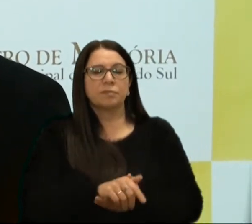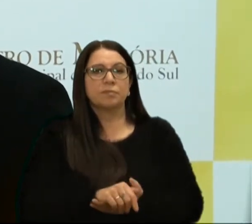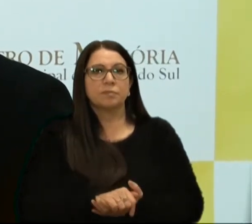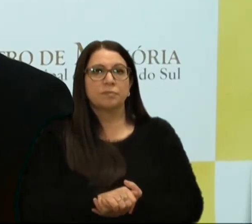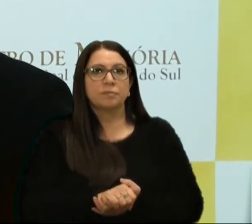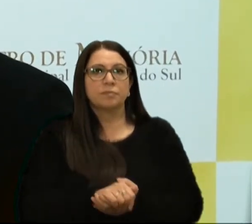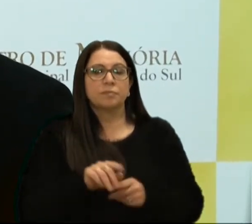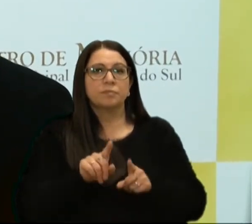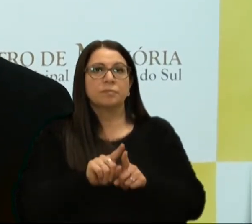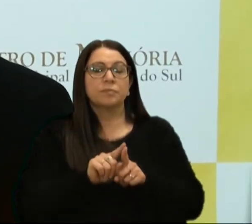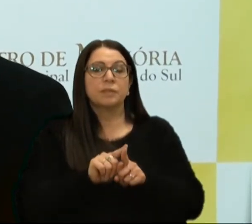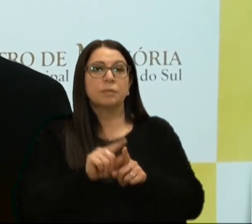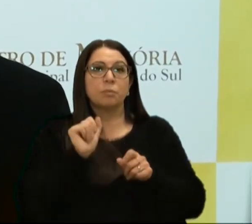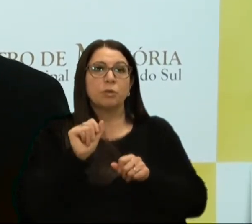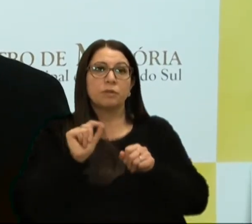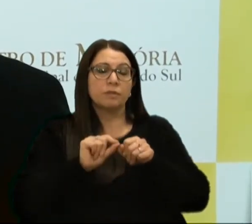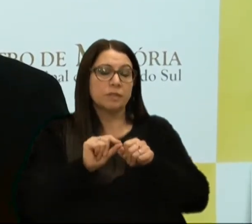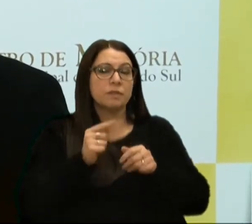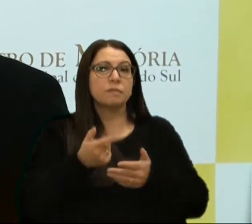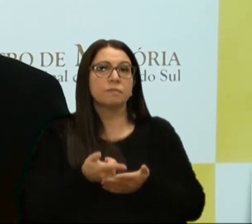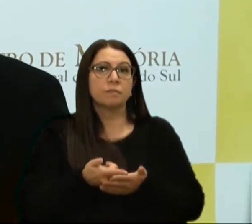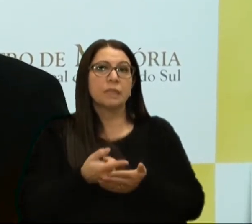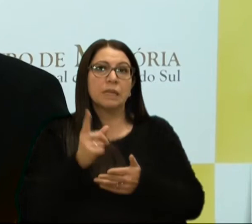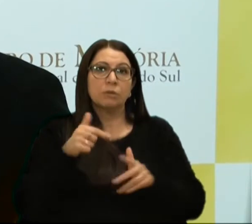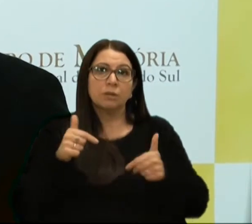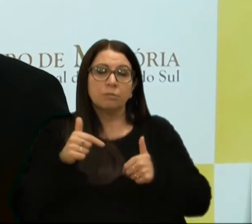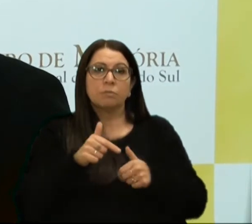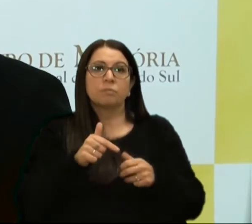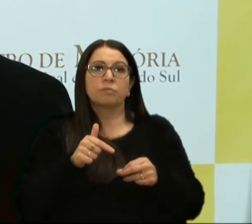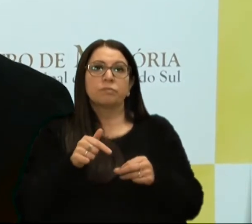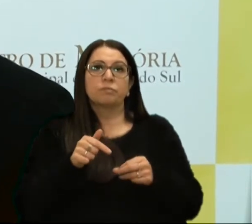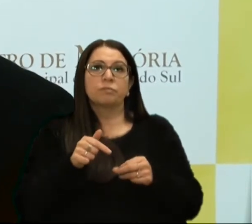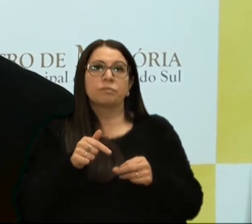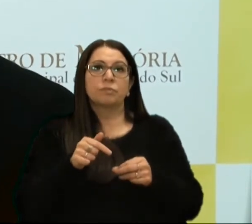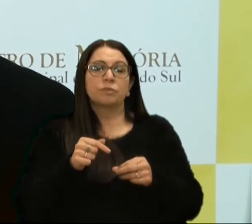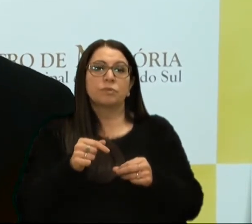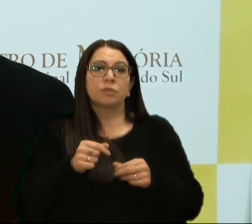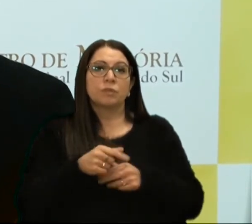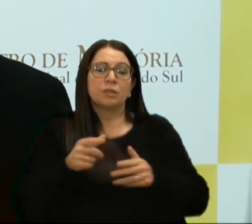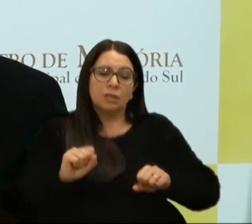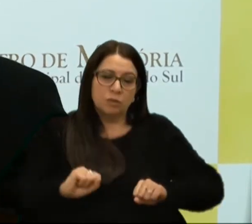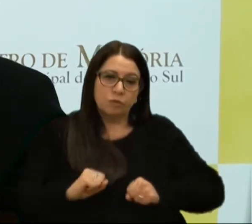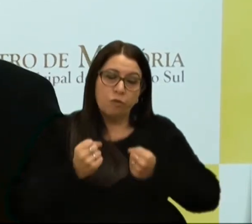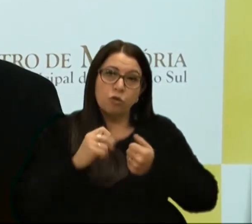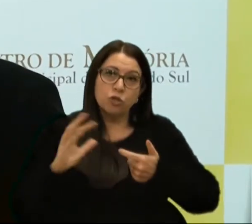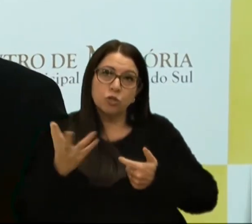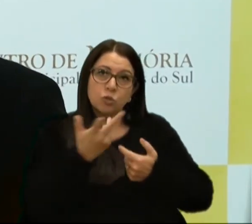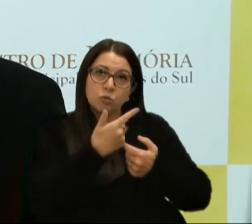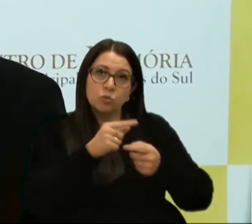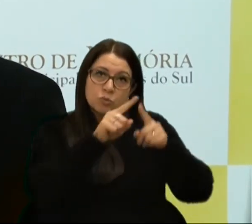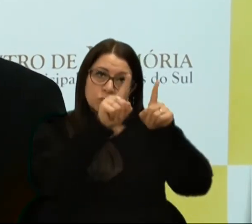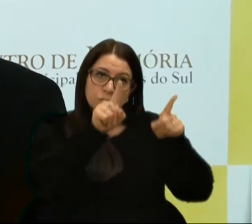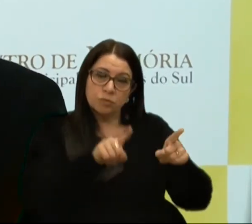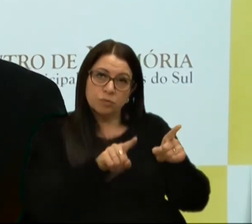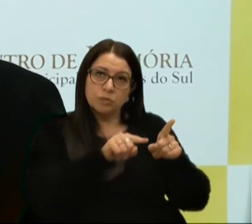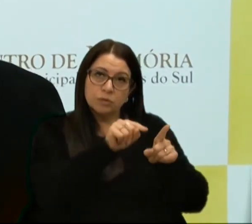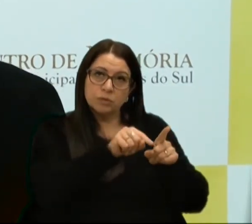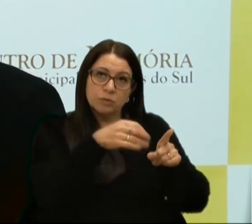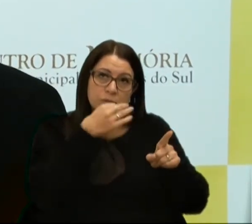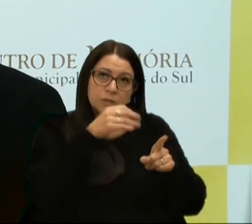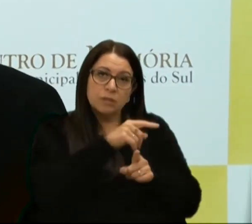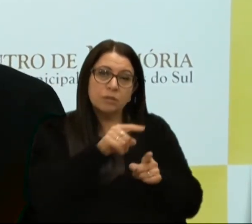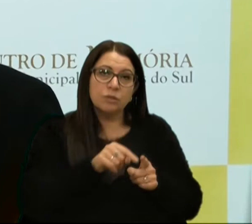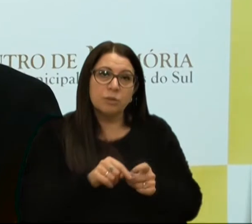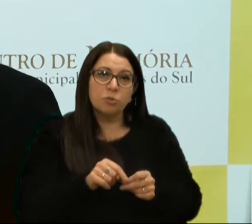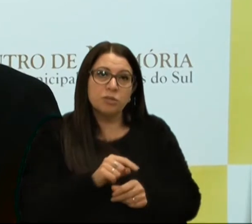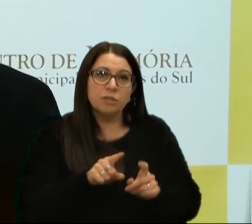ser elas executadas, é um trabalho de grande esforço de todos os nossos servidores de Caxias do Sul,